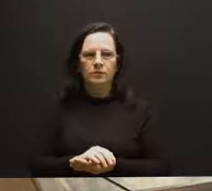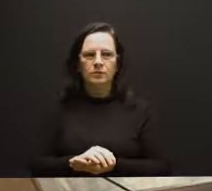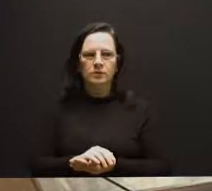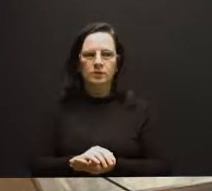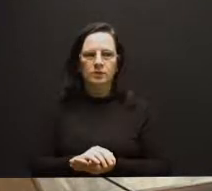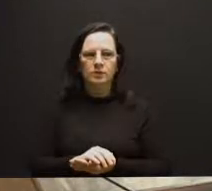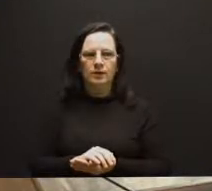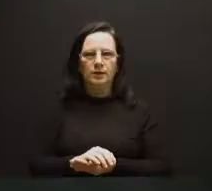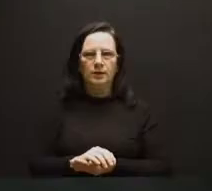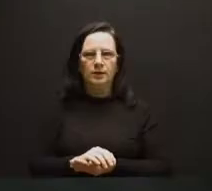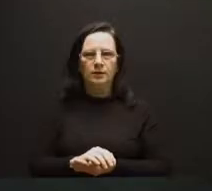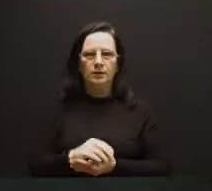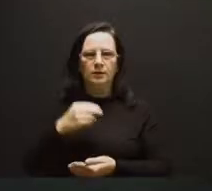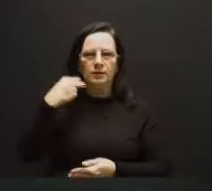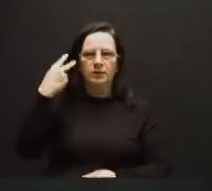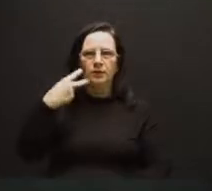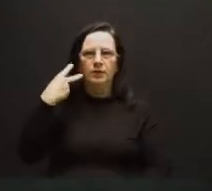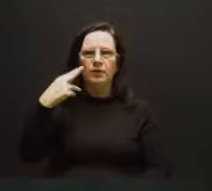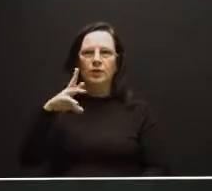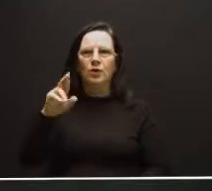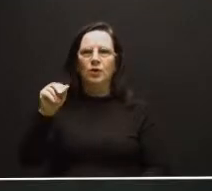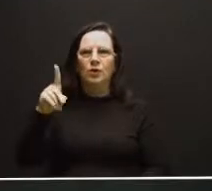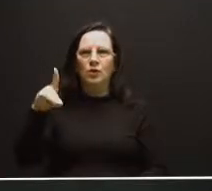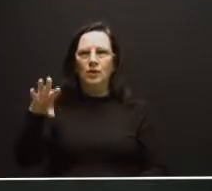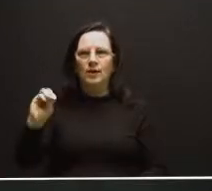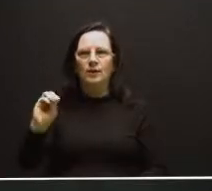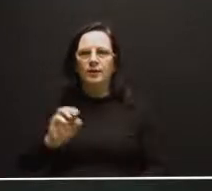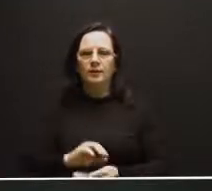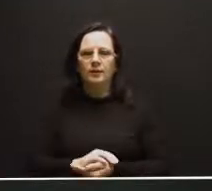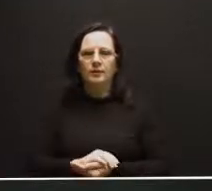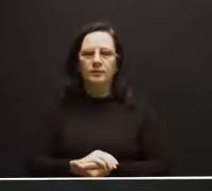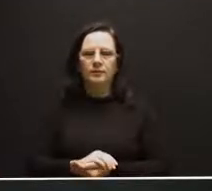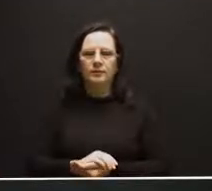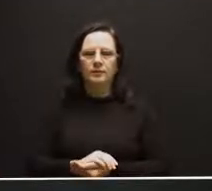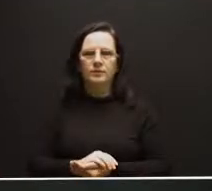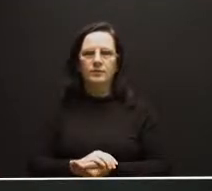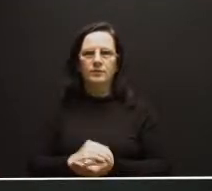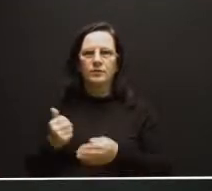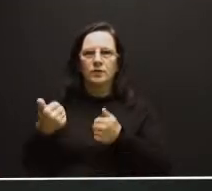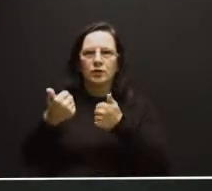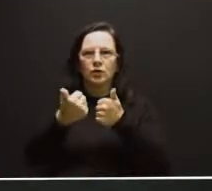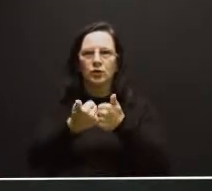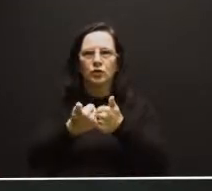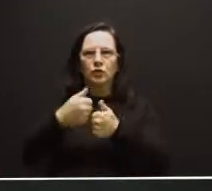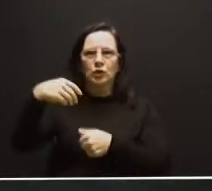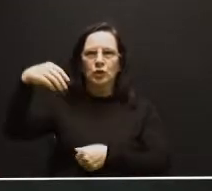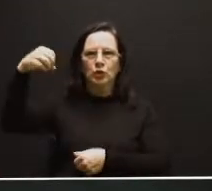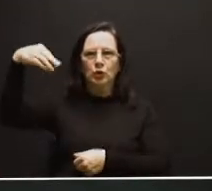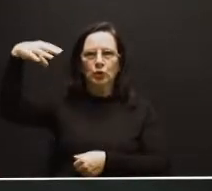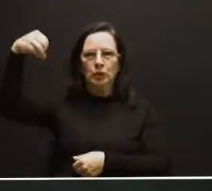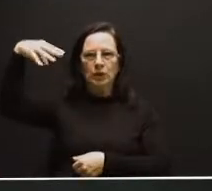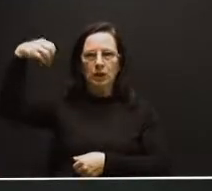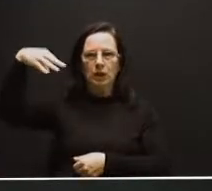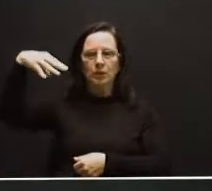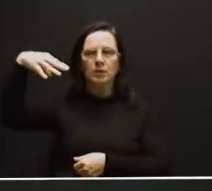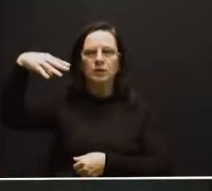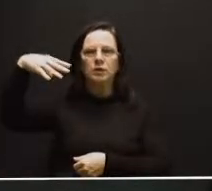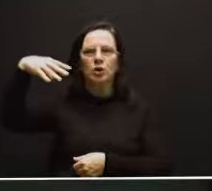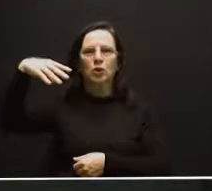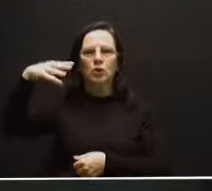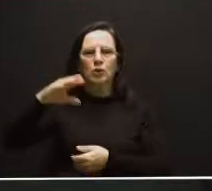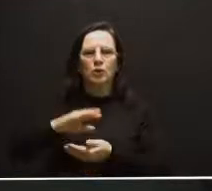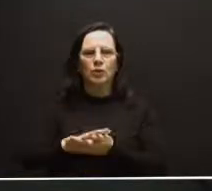o vereador rodrigo ramos soares substituição das lâmpadas comum